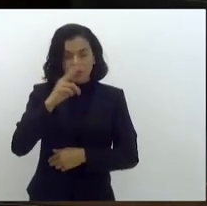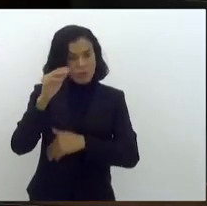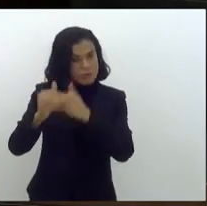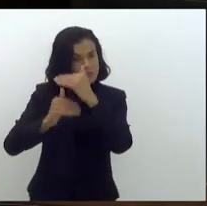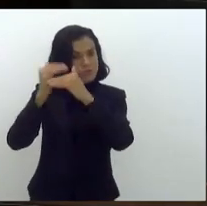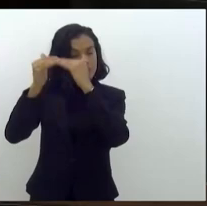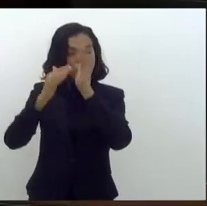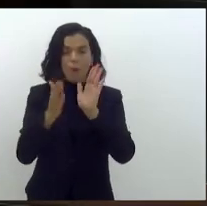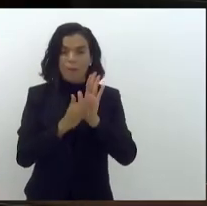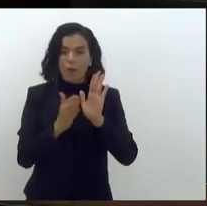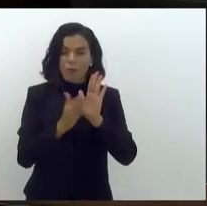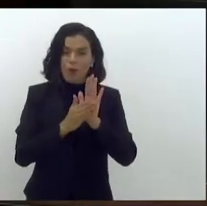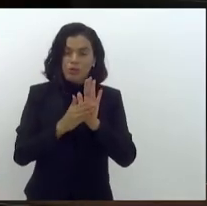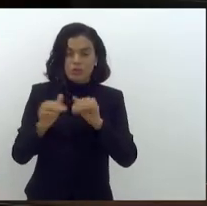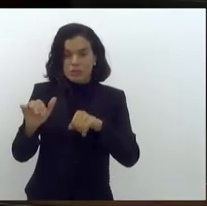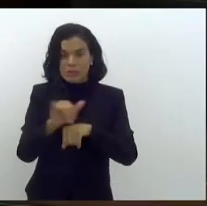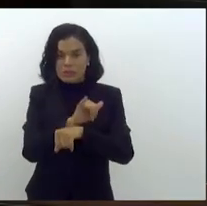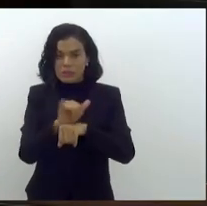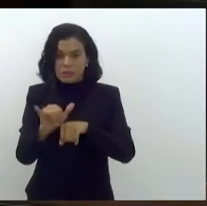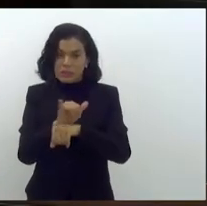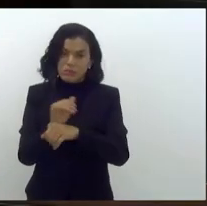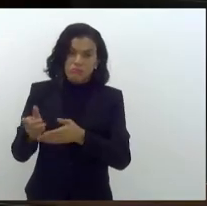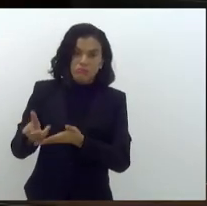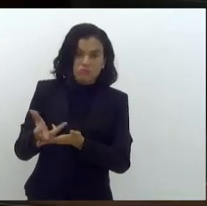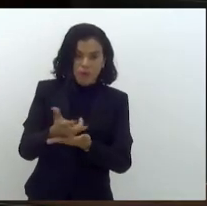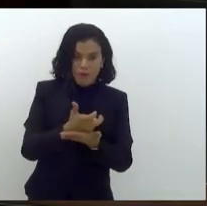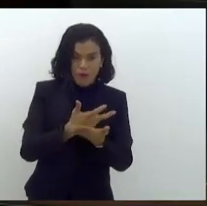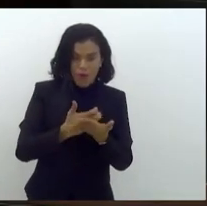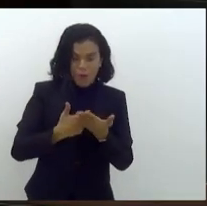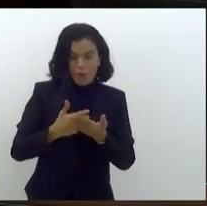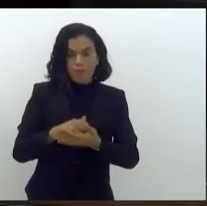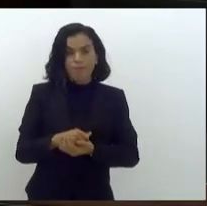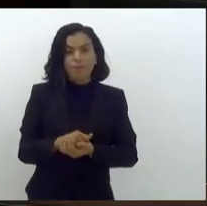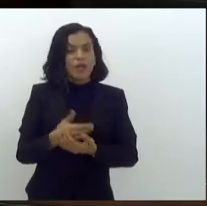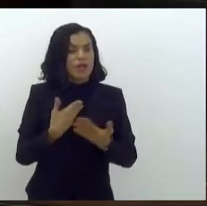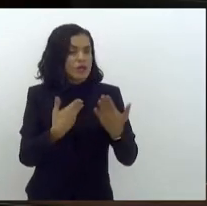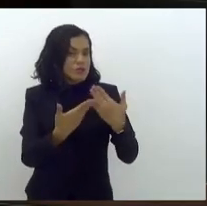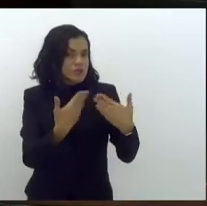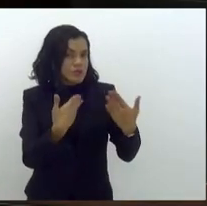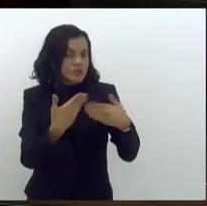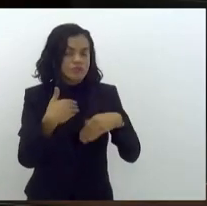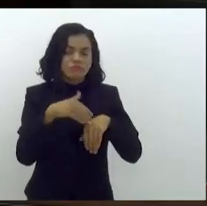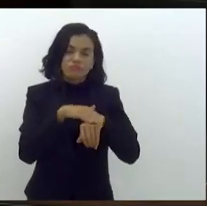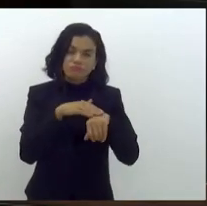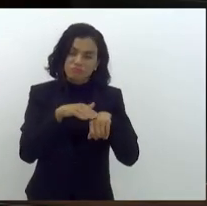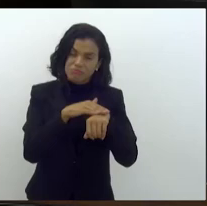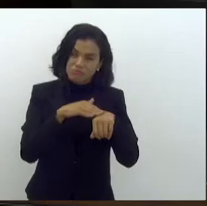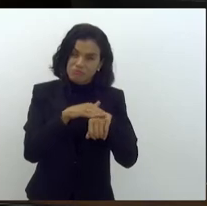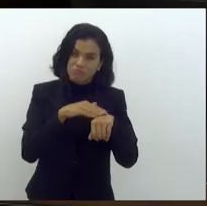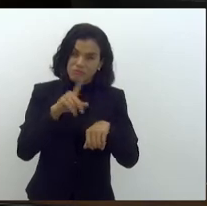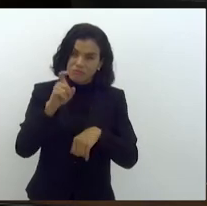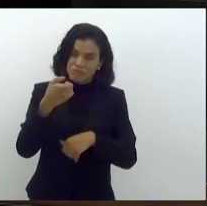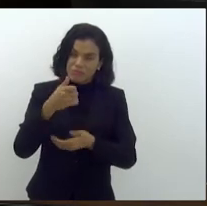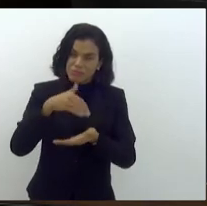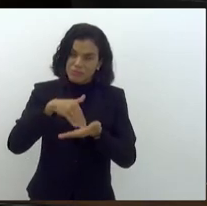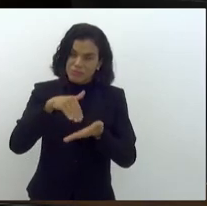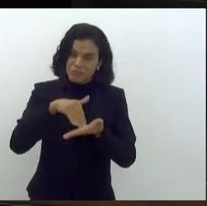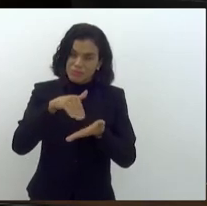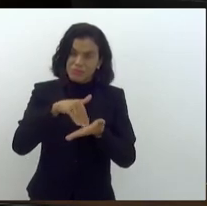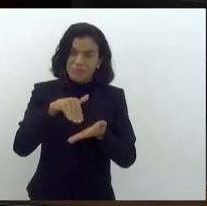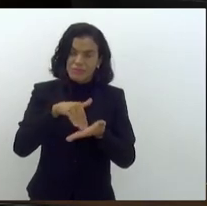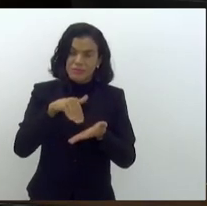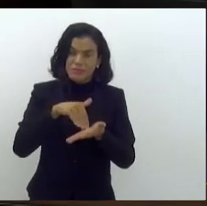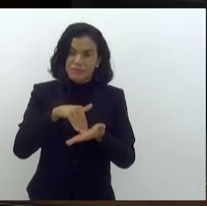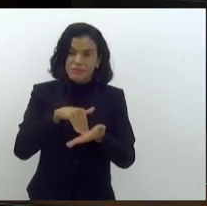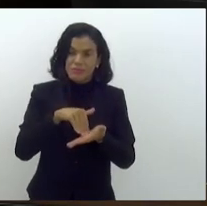numa proposta de reforma tributária agora nós estávamos comentando aqui o ex-secretário também Fernando Lopes